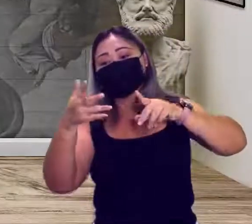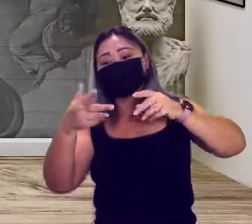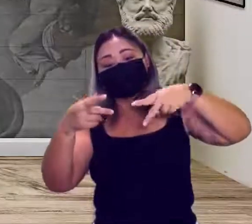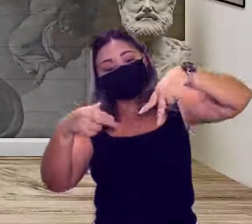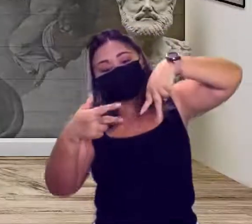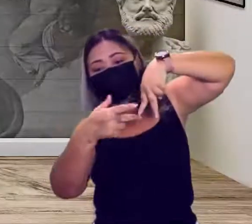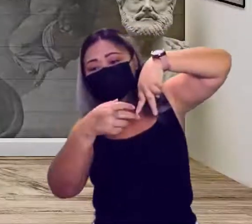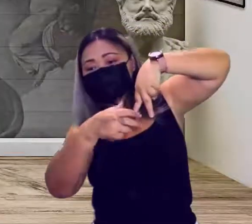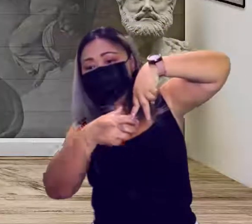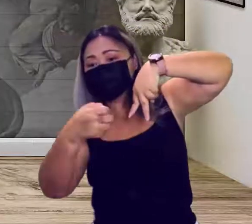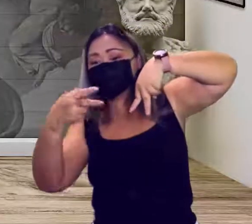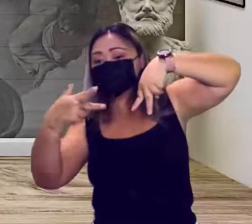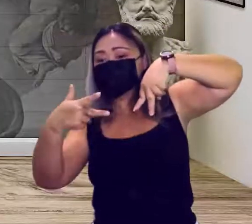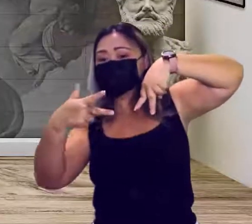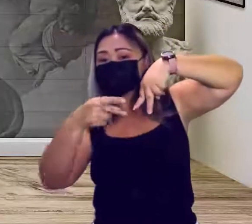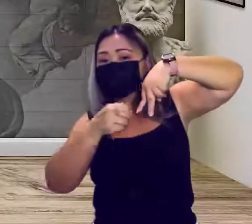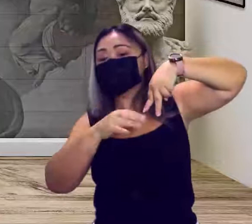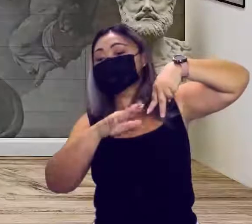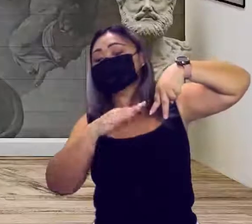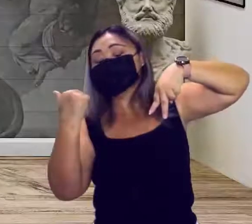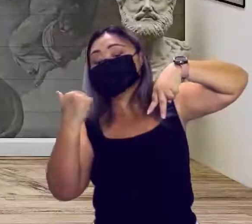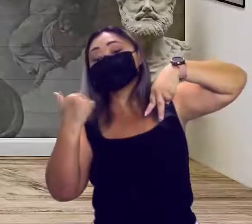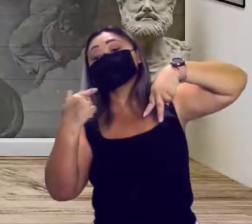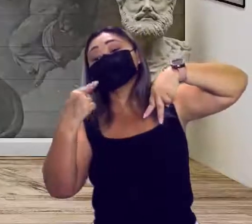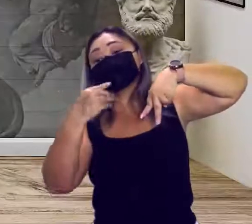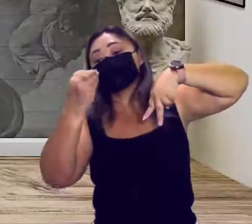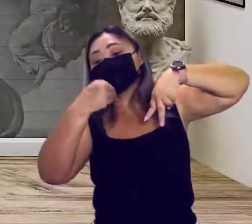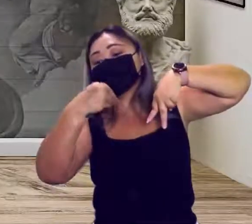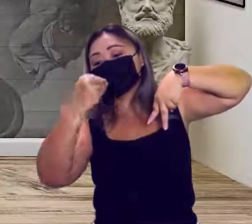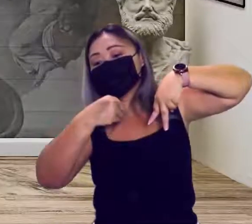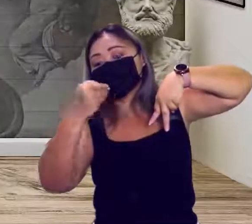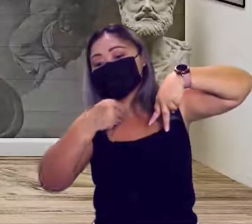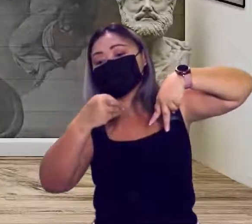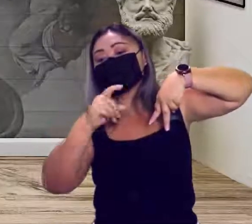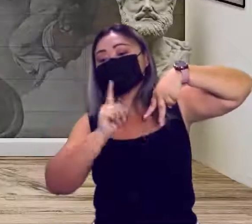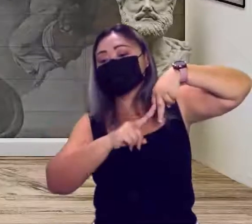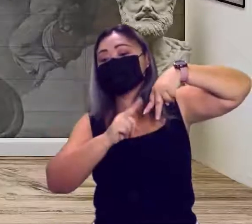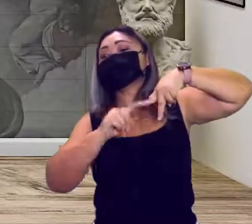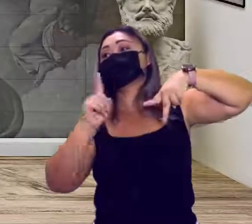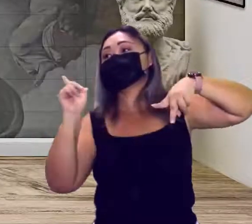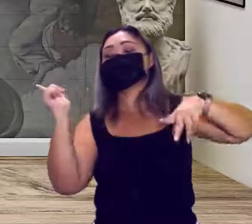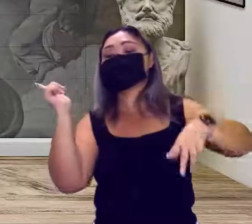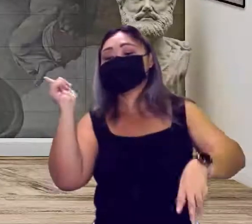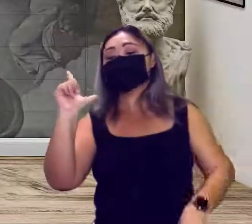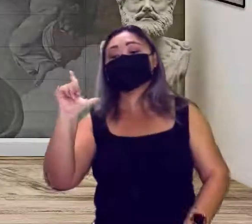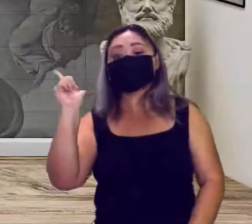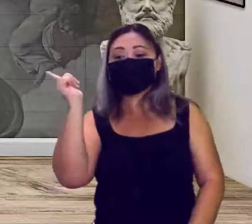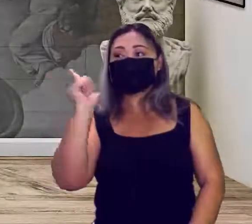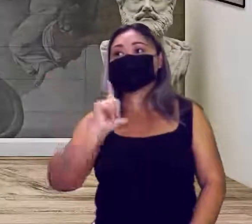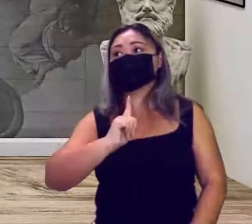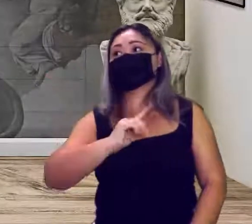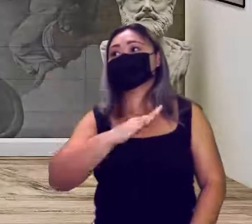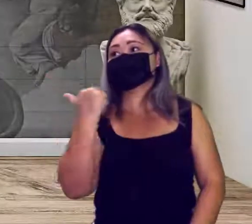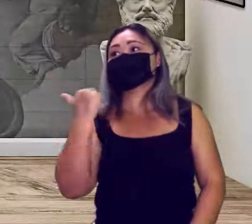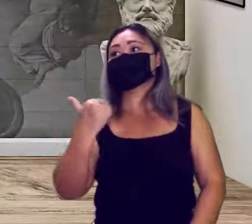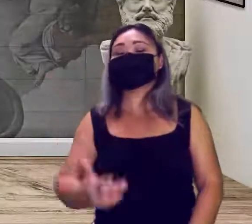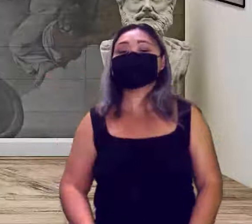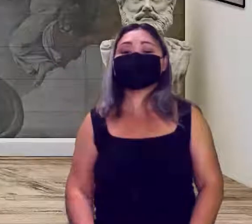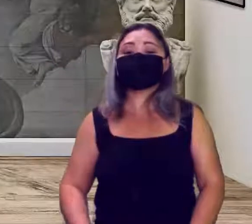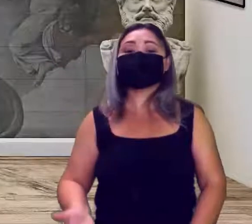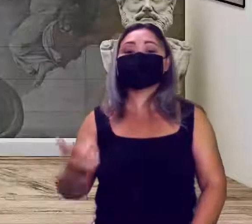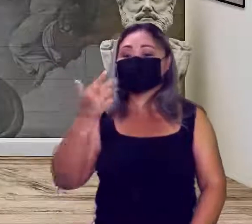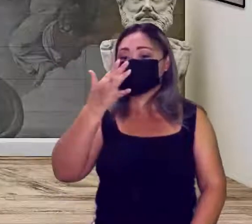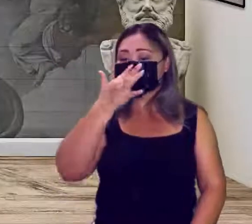pelo calcanhar. Então é o ponto fraco dele, a mortalidade. Então assista esse filme, vocês vão perceber na